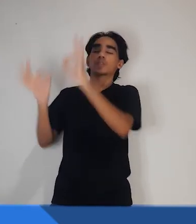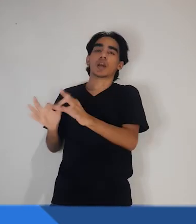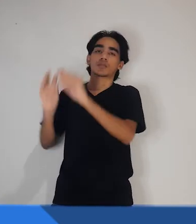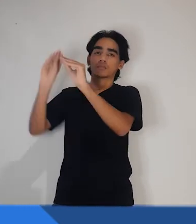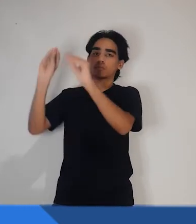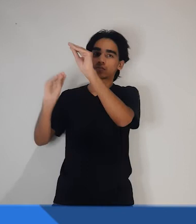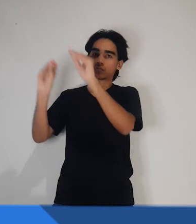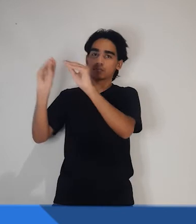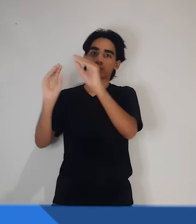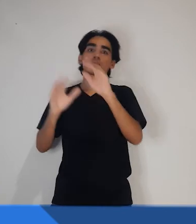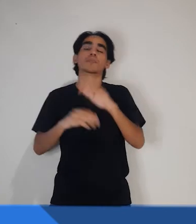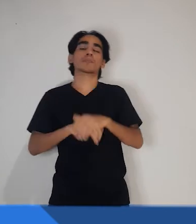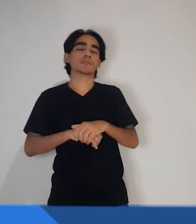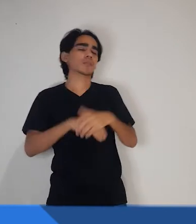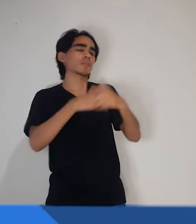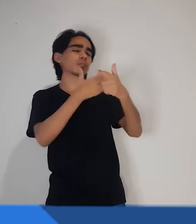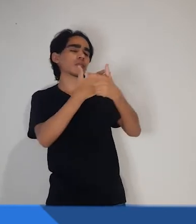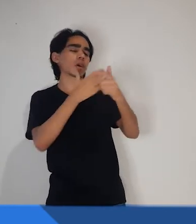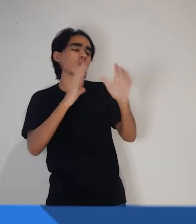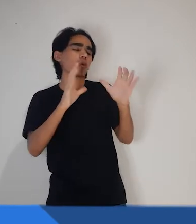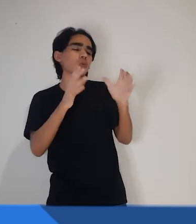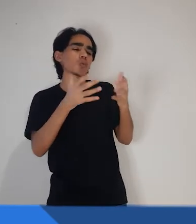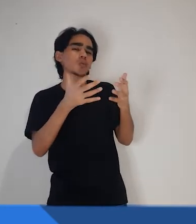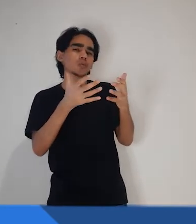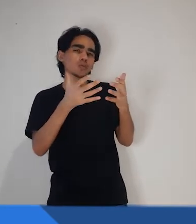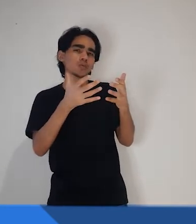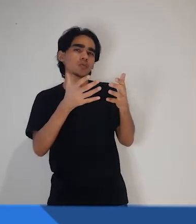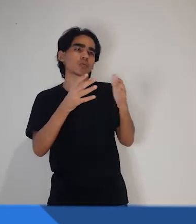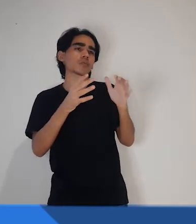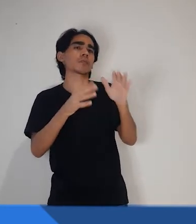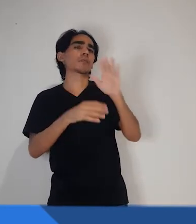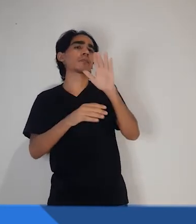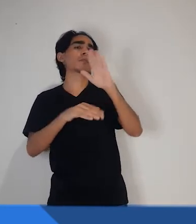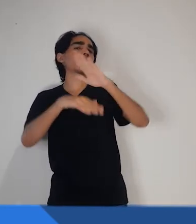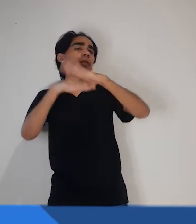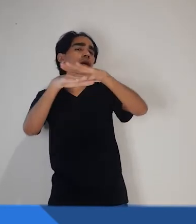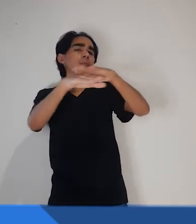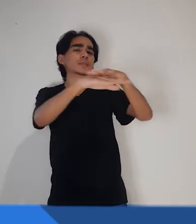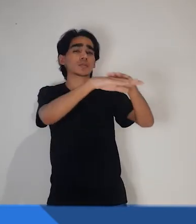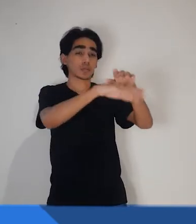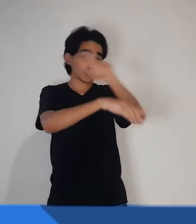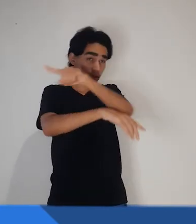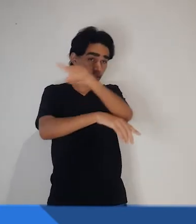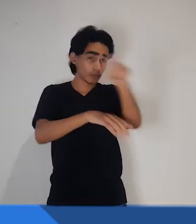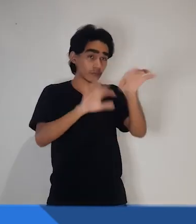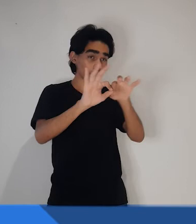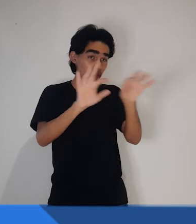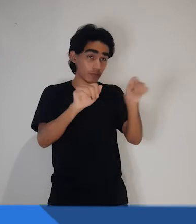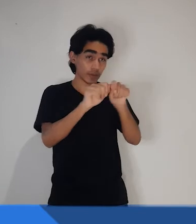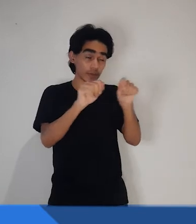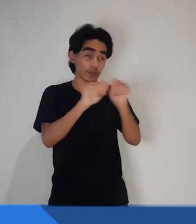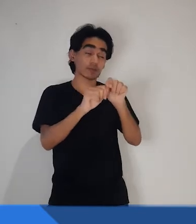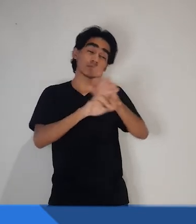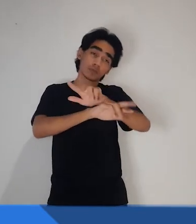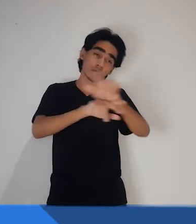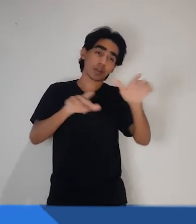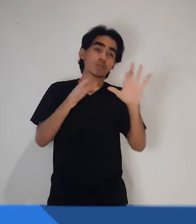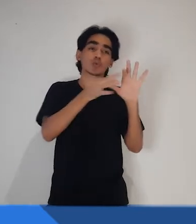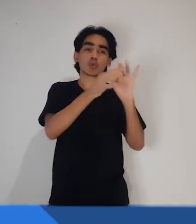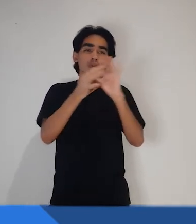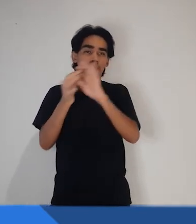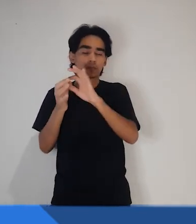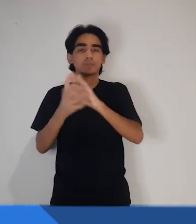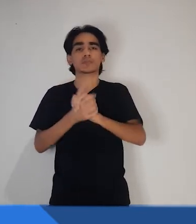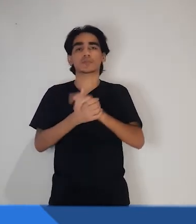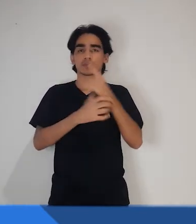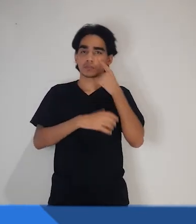aqui. Papéis são um conjunto de permissões que podem ser atribuídos ao usuário em diversos contextos.